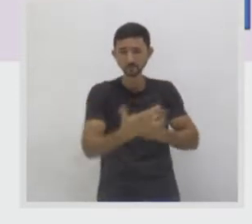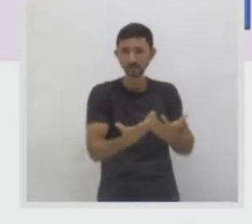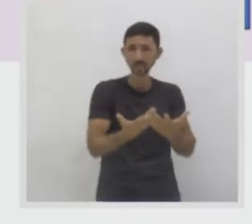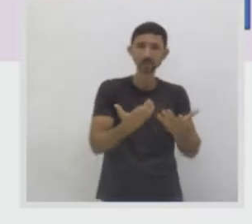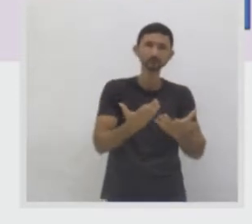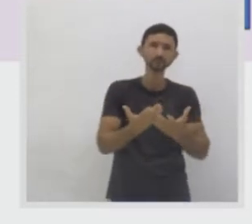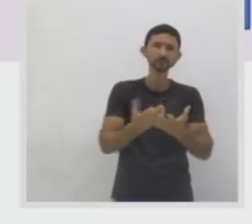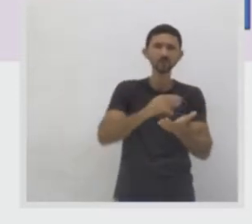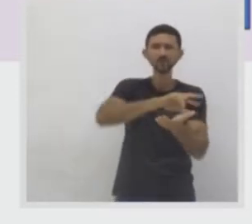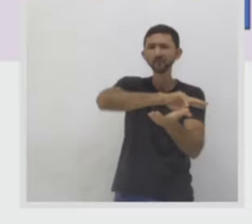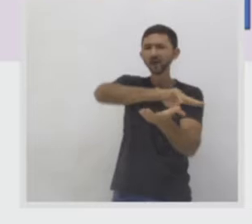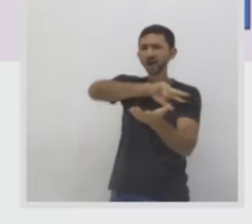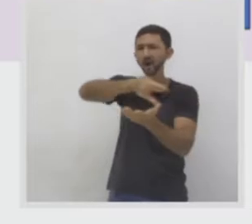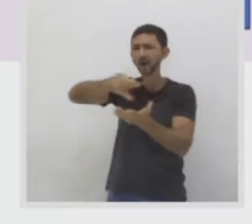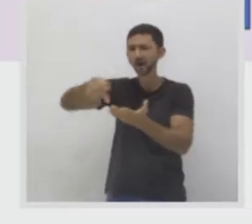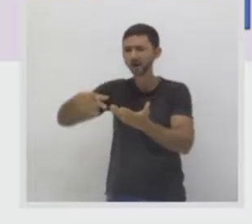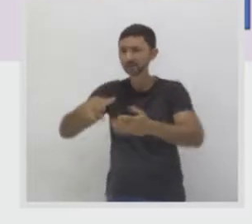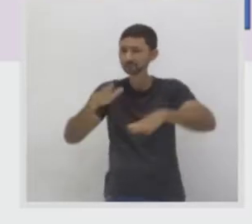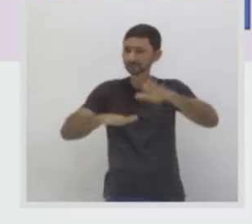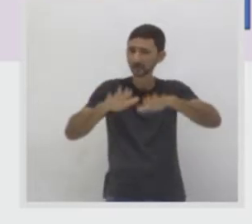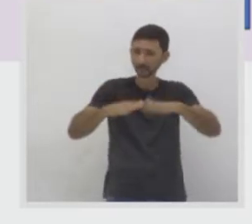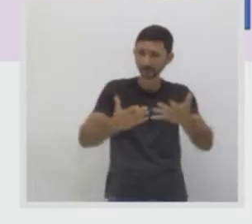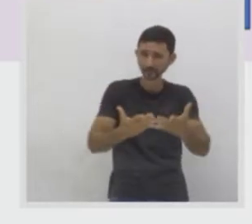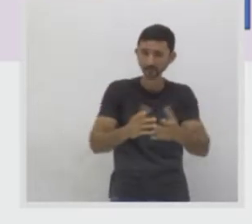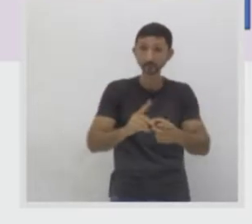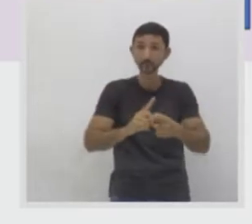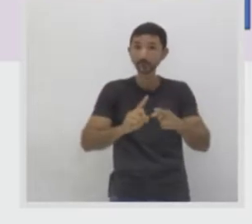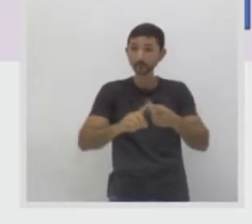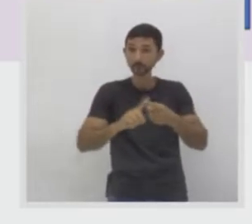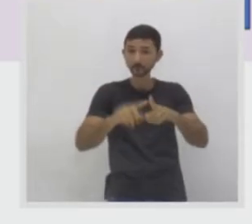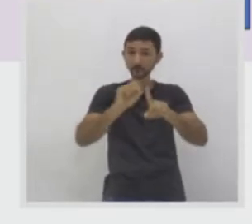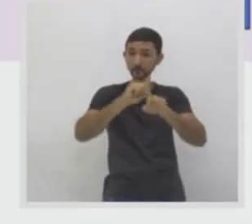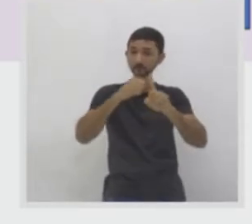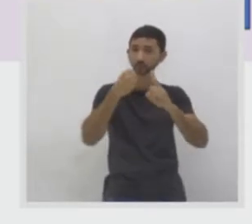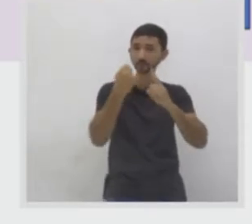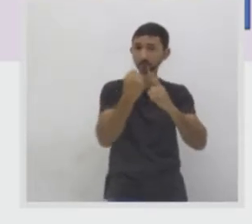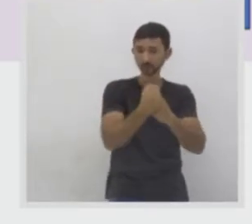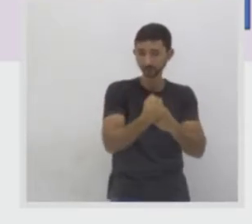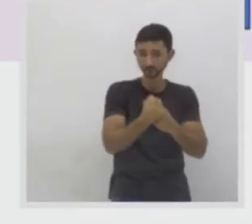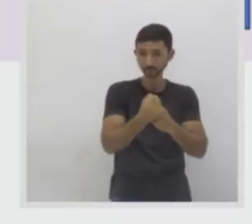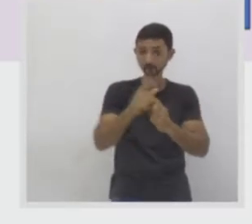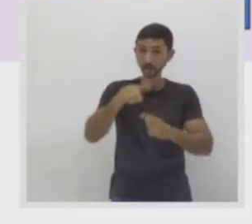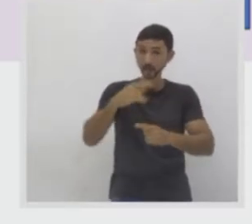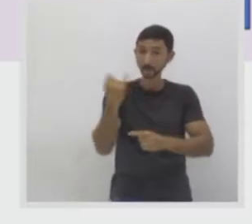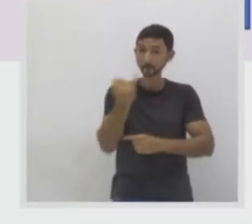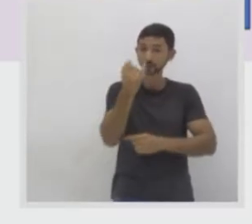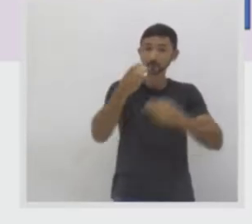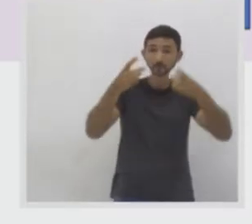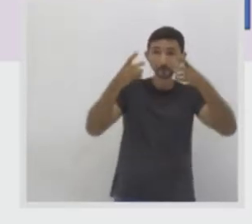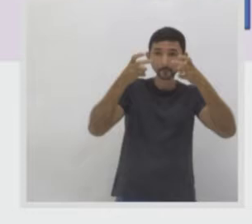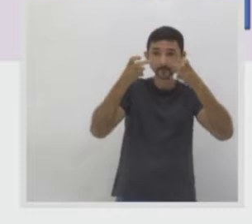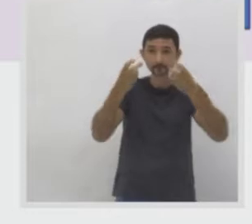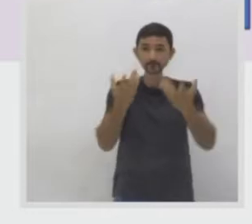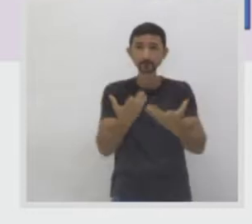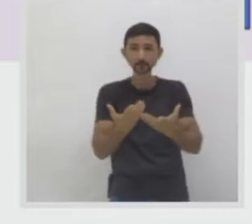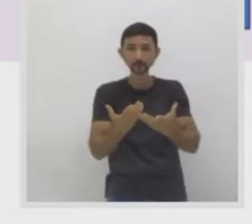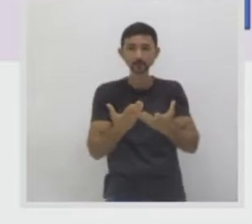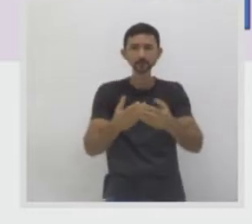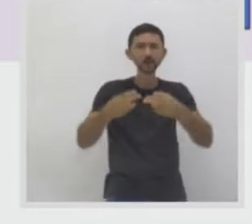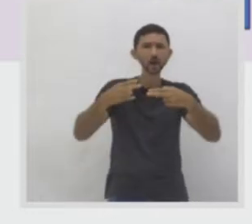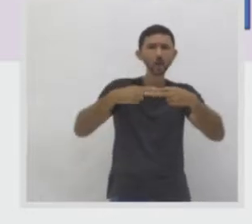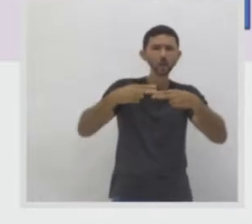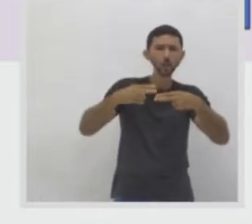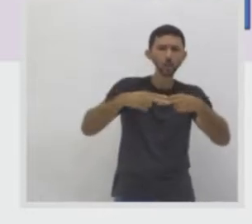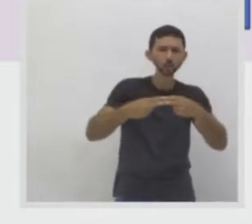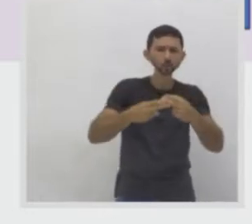ou não, e as classes sociais. É importante nós percebermos tudo isso para saber que, ao usar